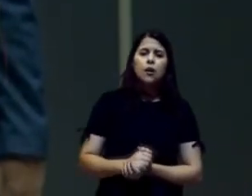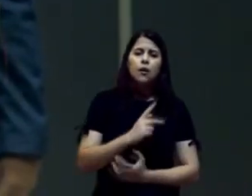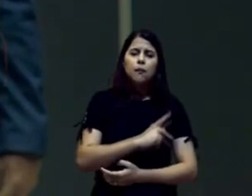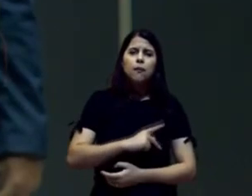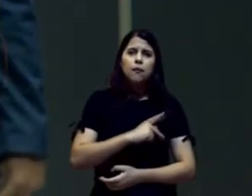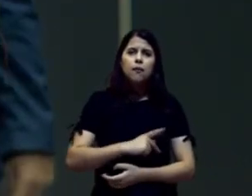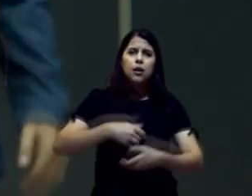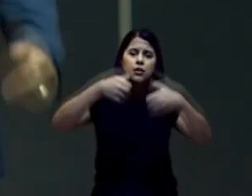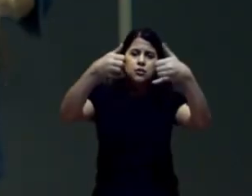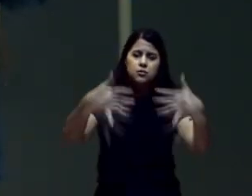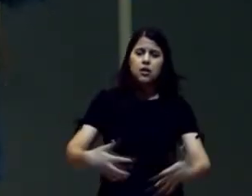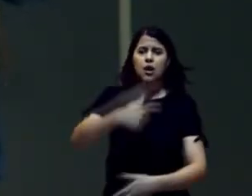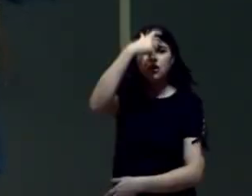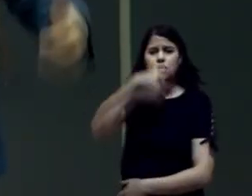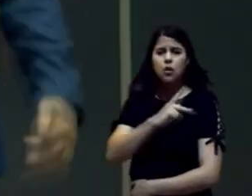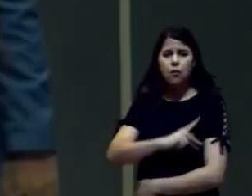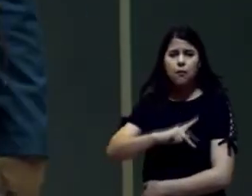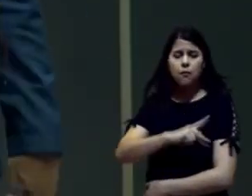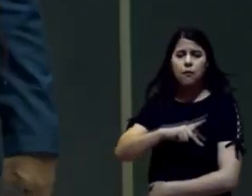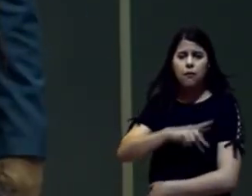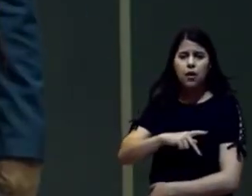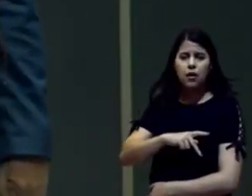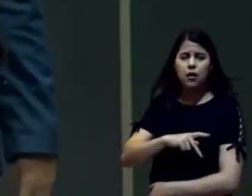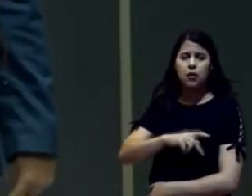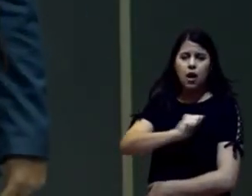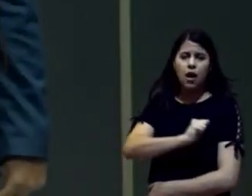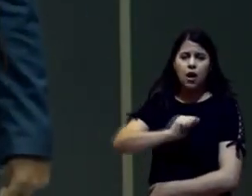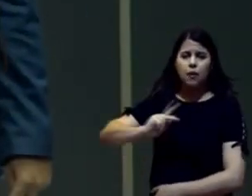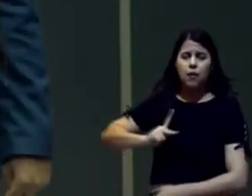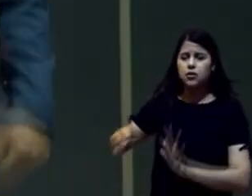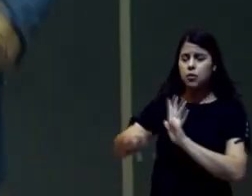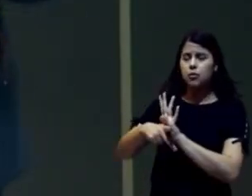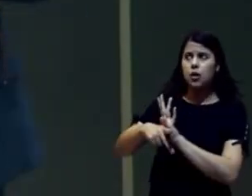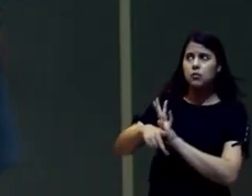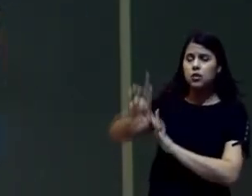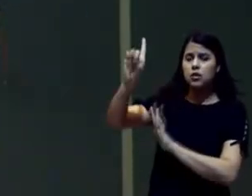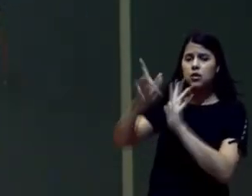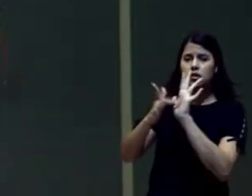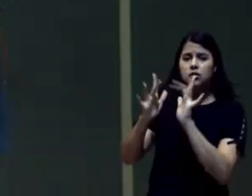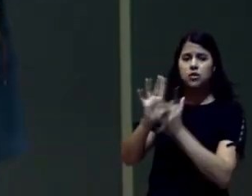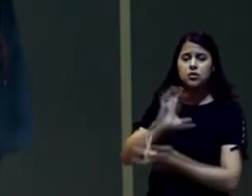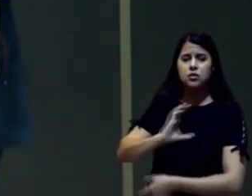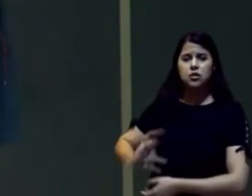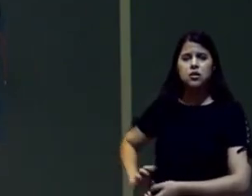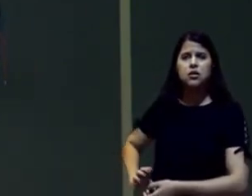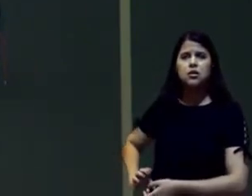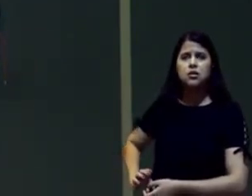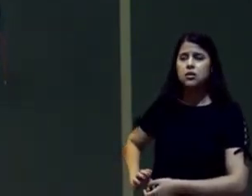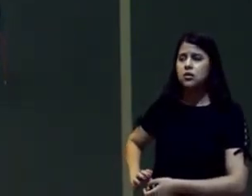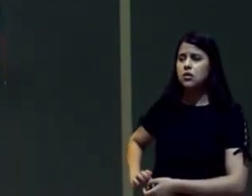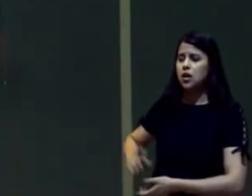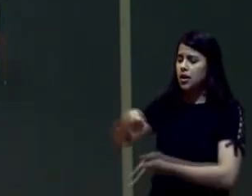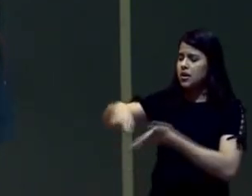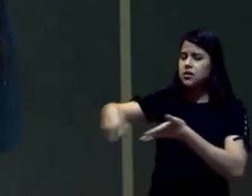Paulo, apóstolo de Jesus Cristo, pela vontade de Deus, conforme a promessa da vida em Cristo, ao amado